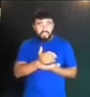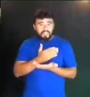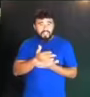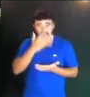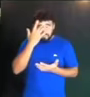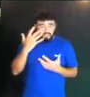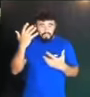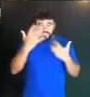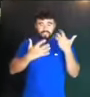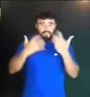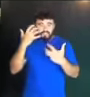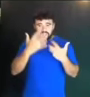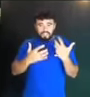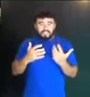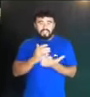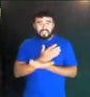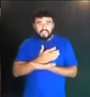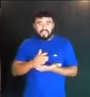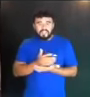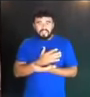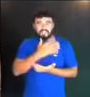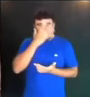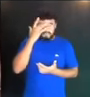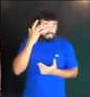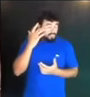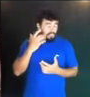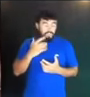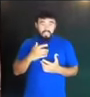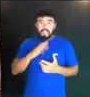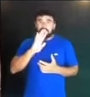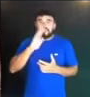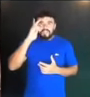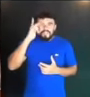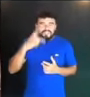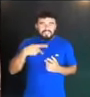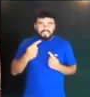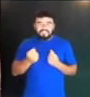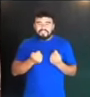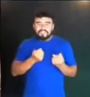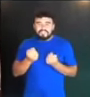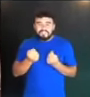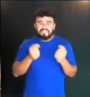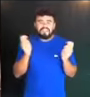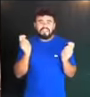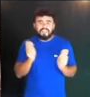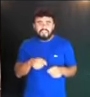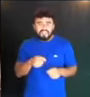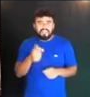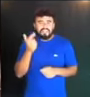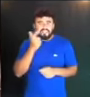diante desse desafio global. Mas com domínio próprio nós vamos superar, nós